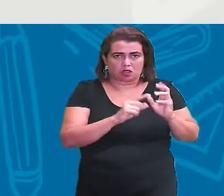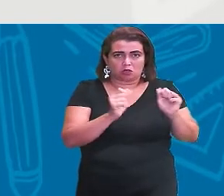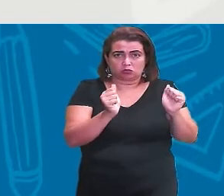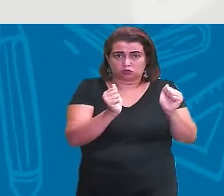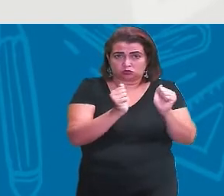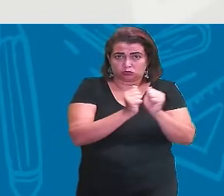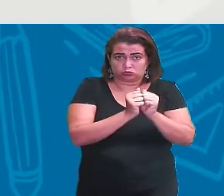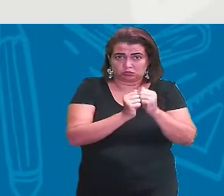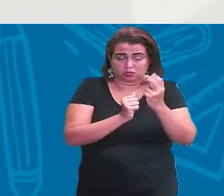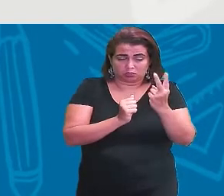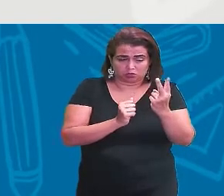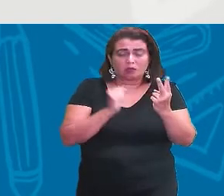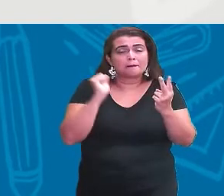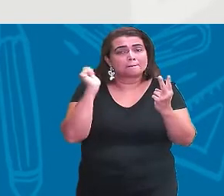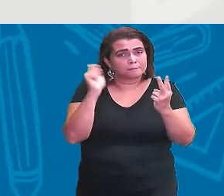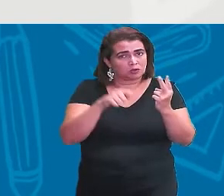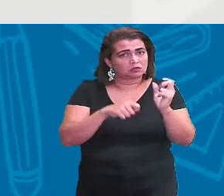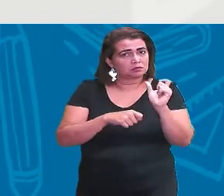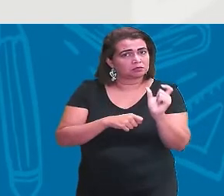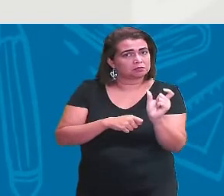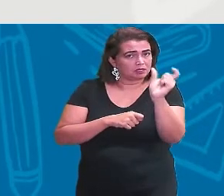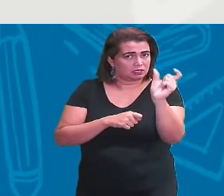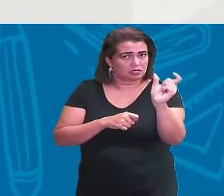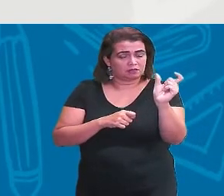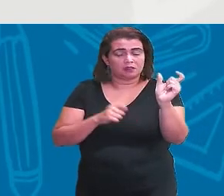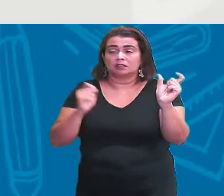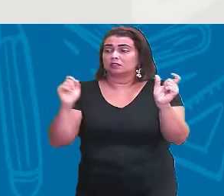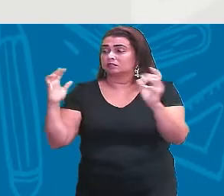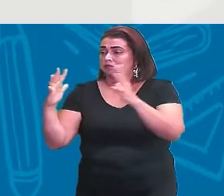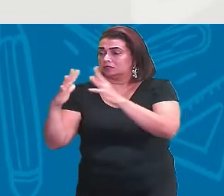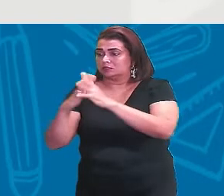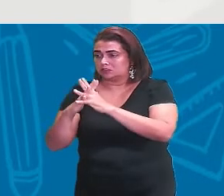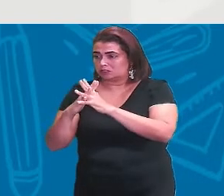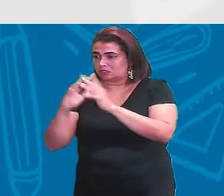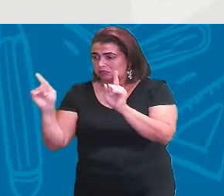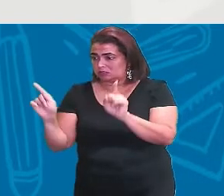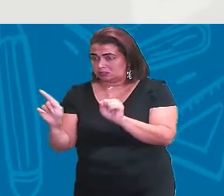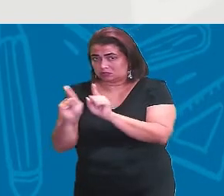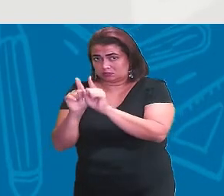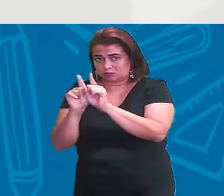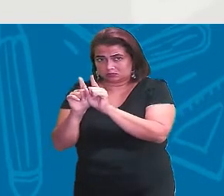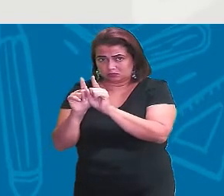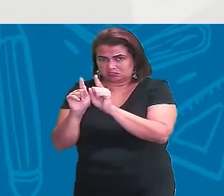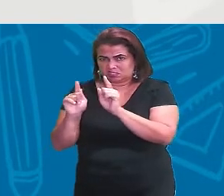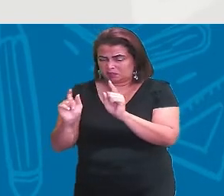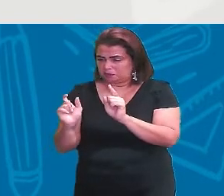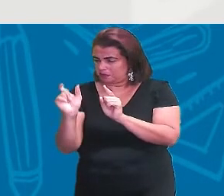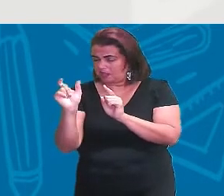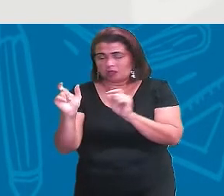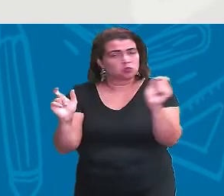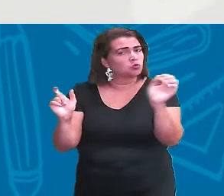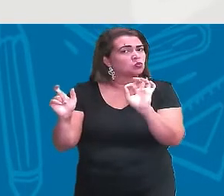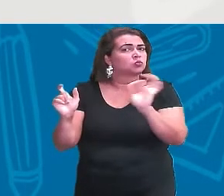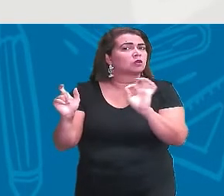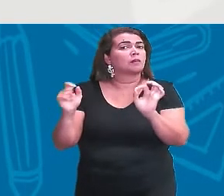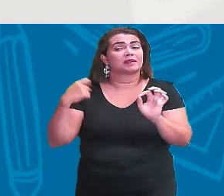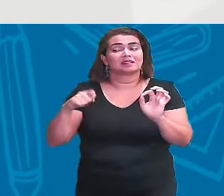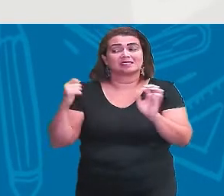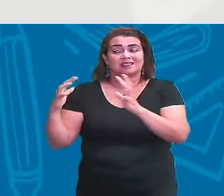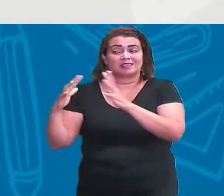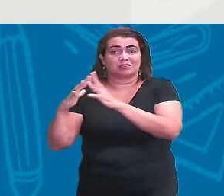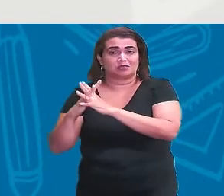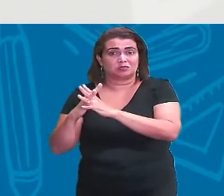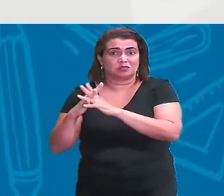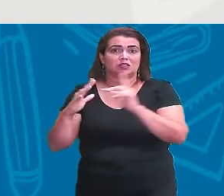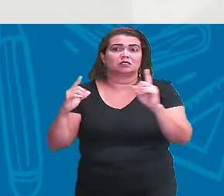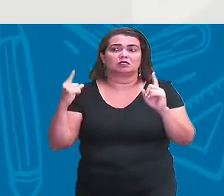sem vogal, não acontecem as palavras. As palavras só vão acontecer quando eu colocar consoante junto de